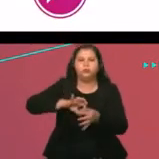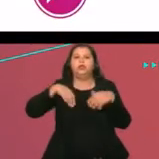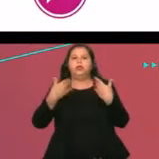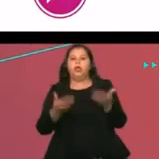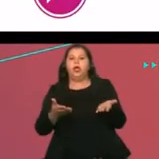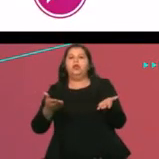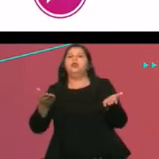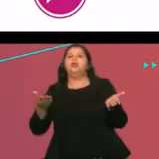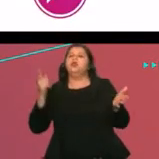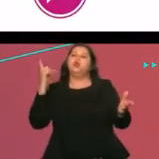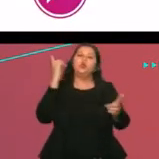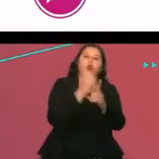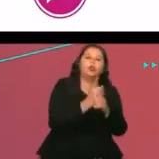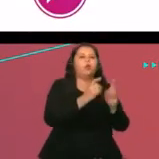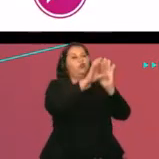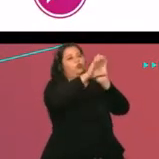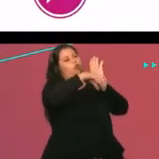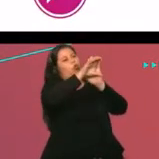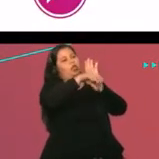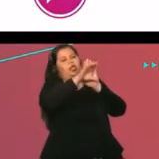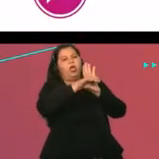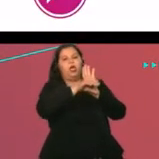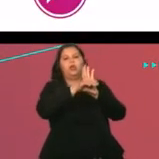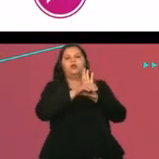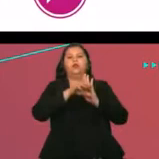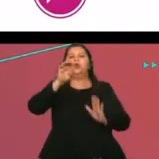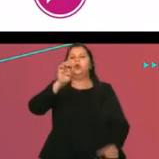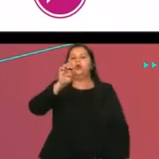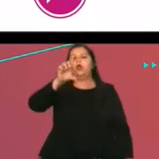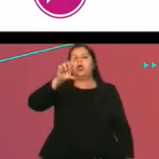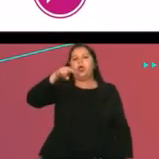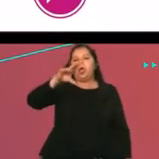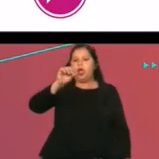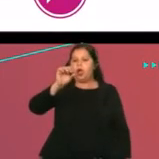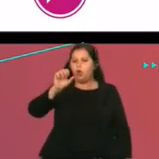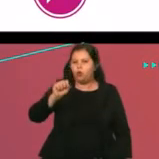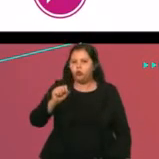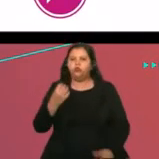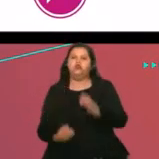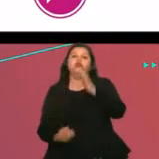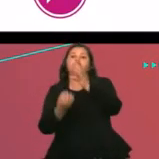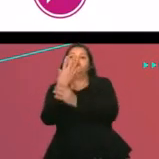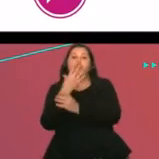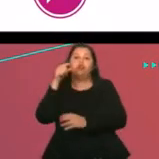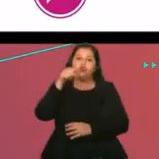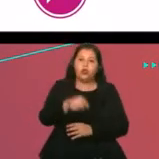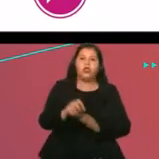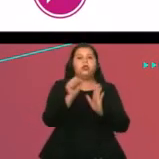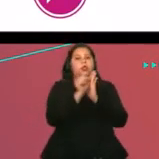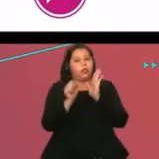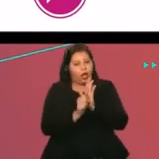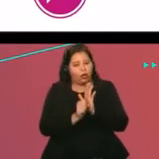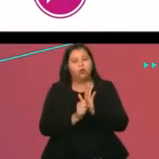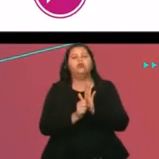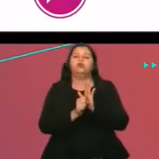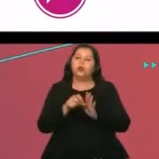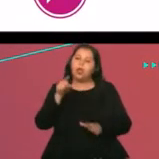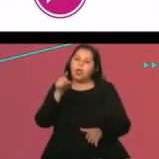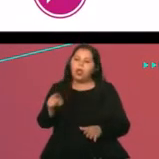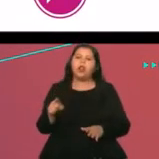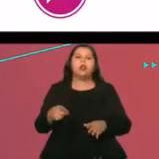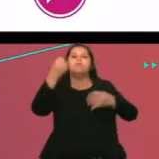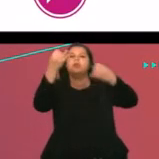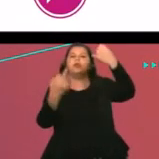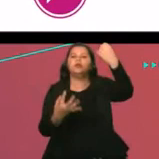conceito de palavras o conceito de Wellness que surge no início desse desse século deste milênio ele